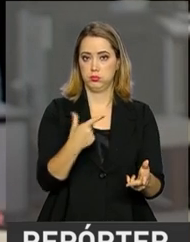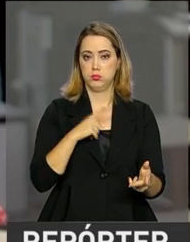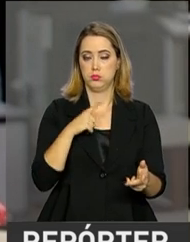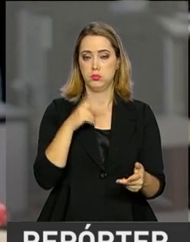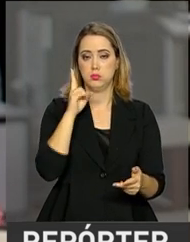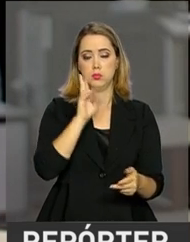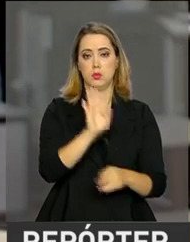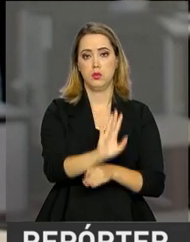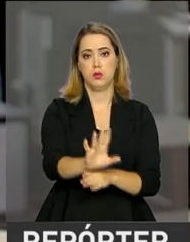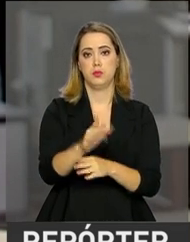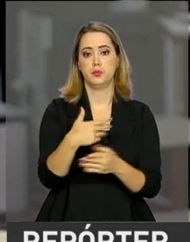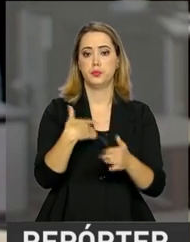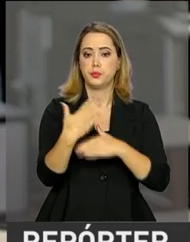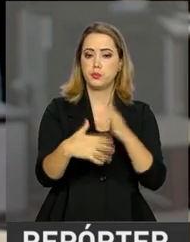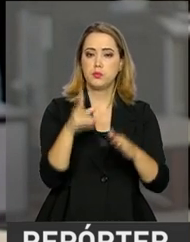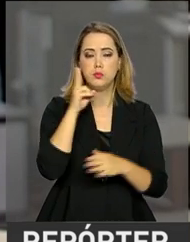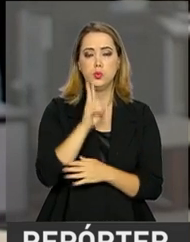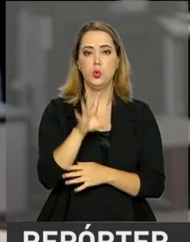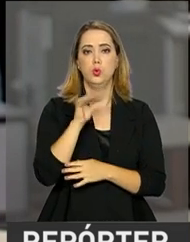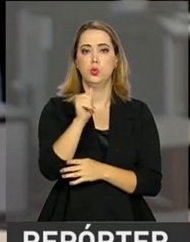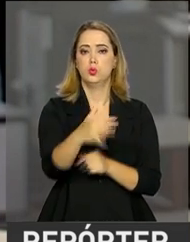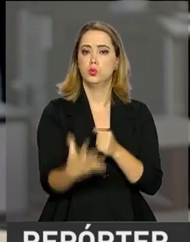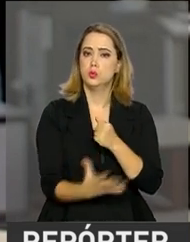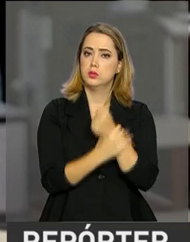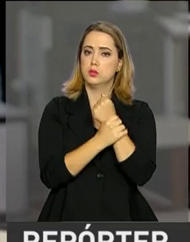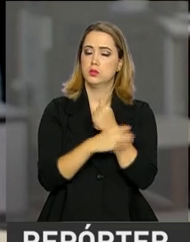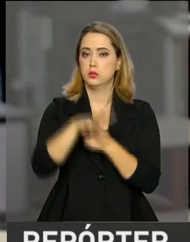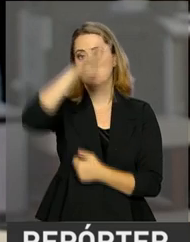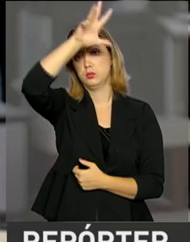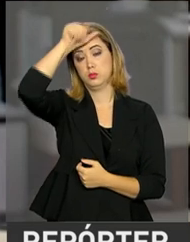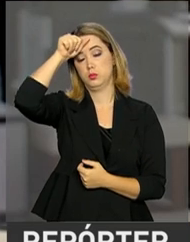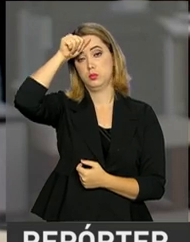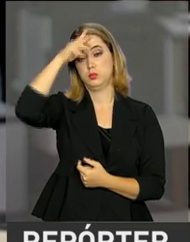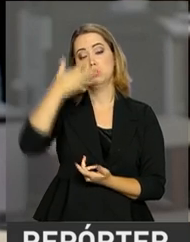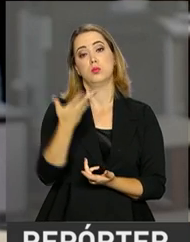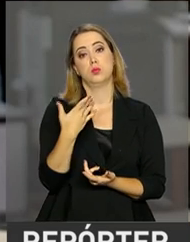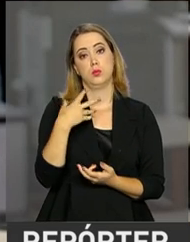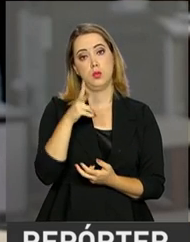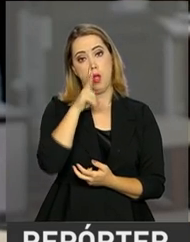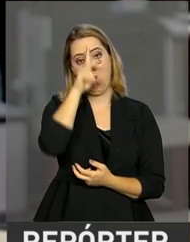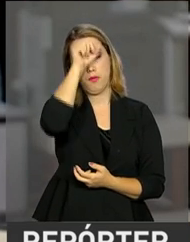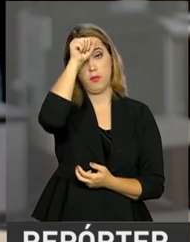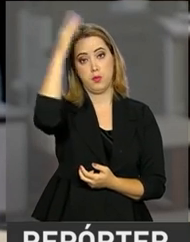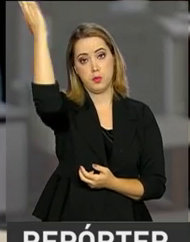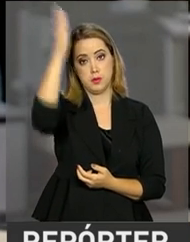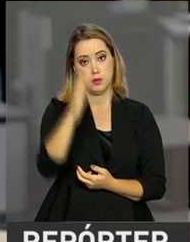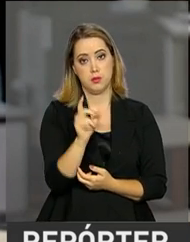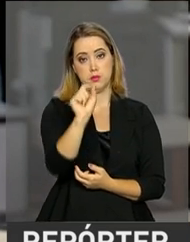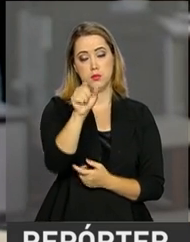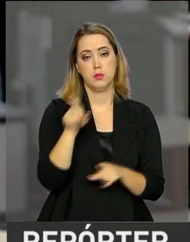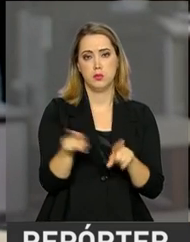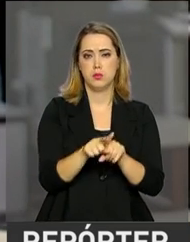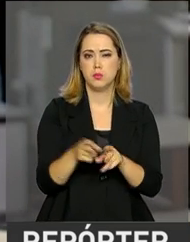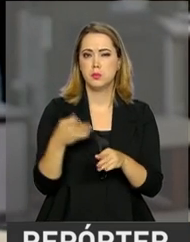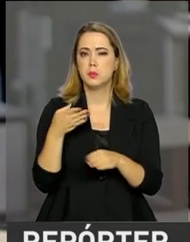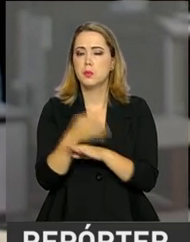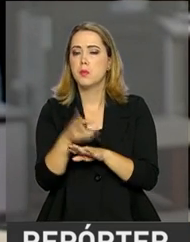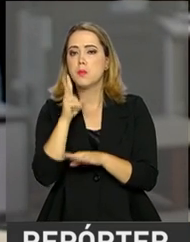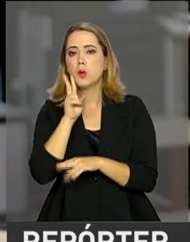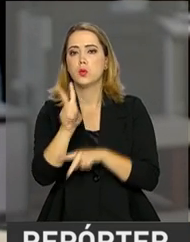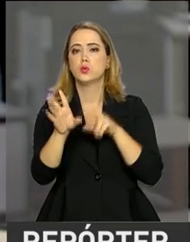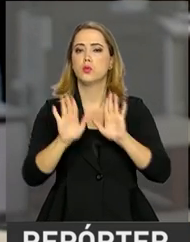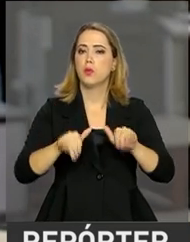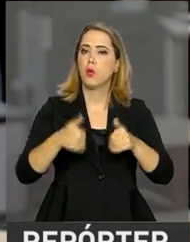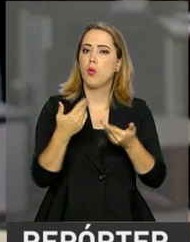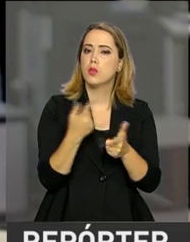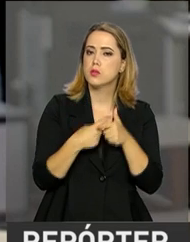supervisão dos órgãos de segurança pública do Amazonas e durante a permanência por lá a força nacional também terá acesso aos sistemas de informações e